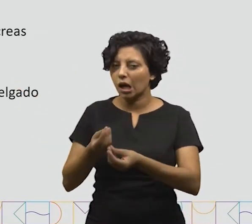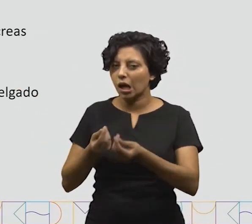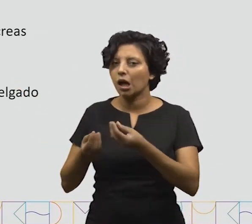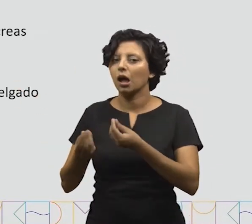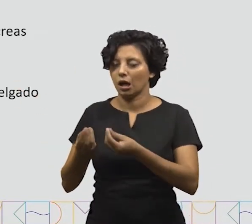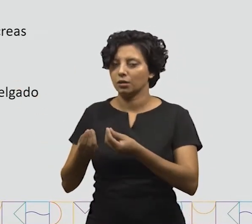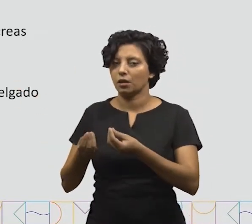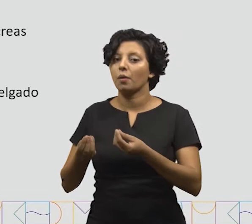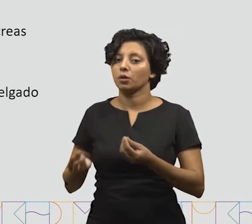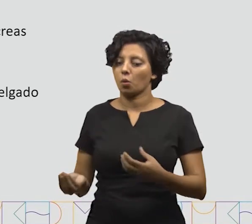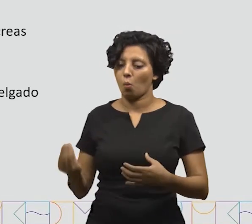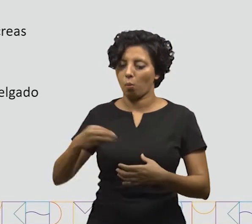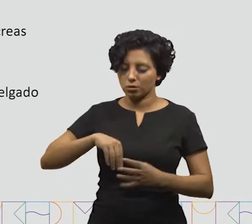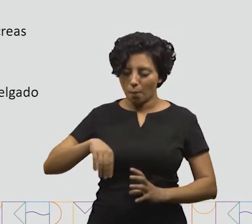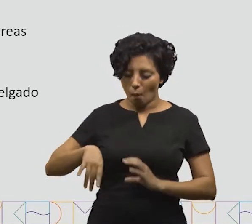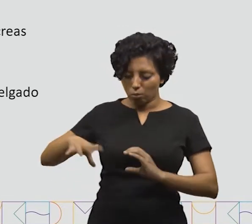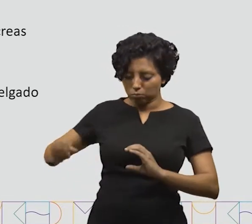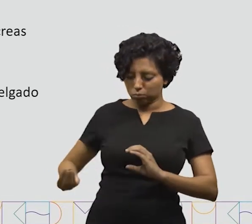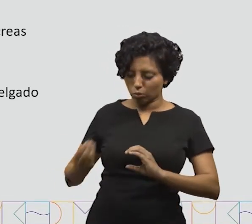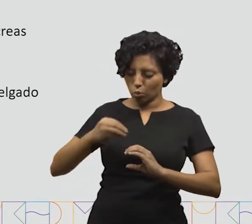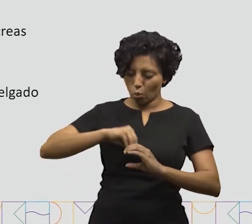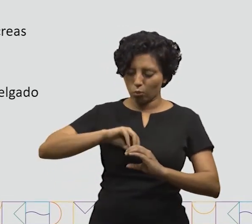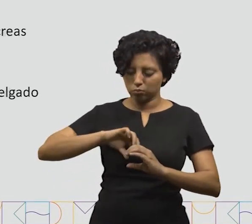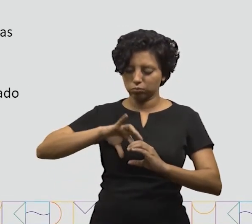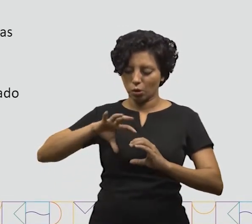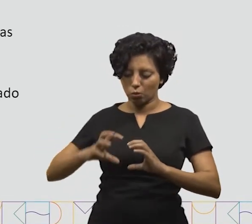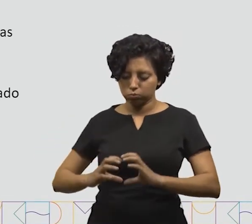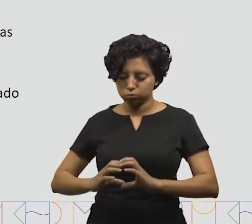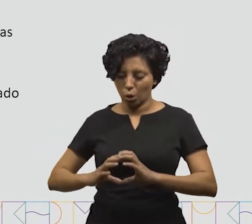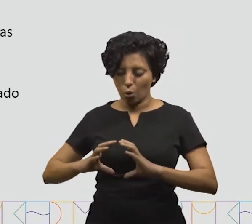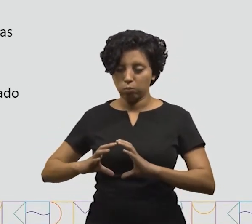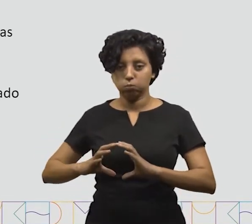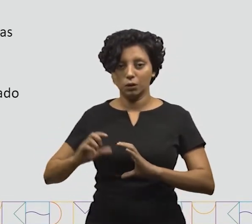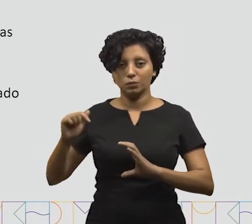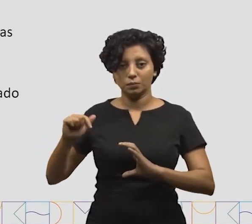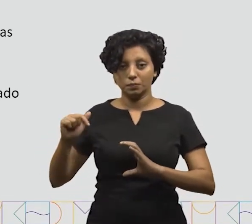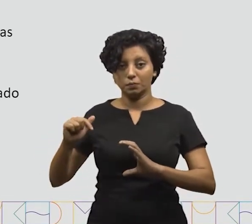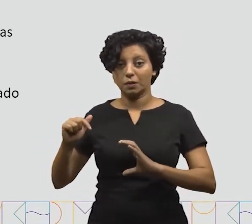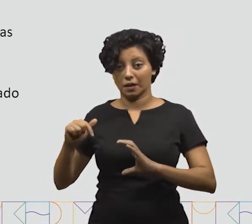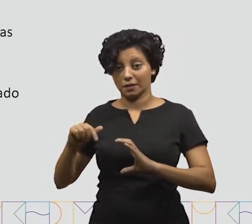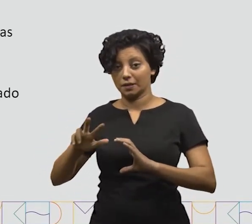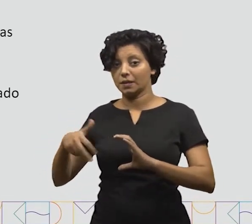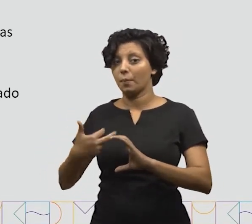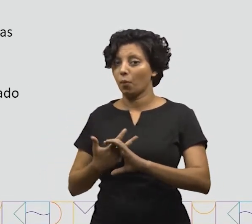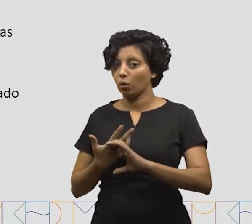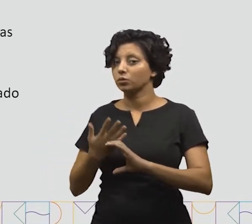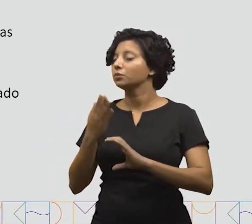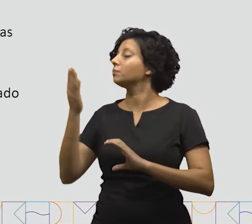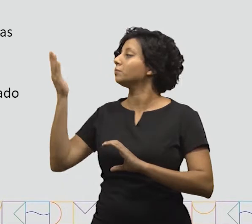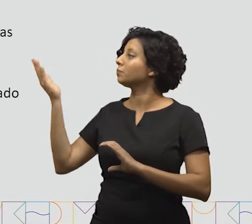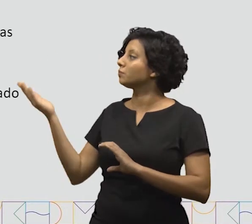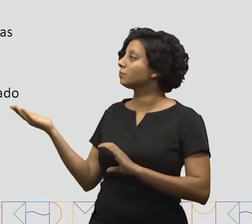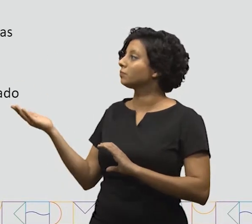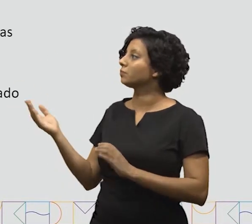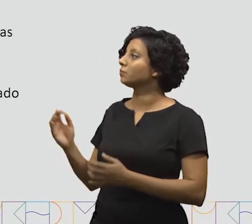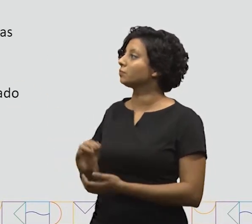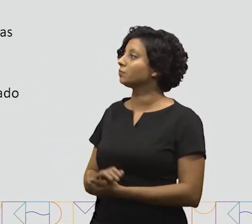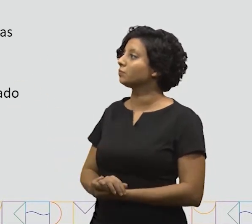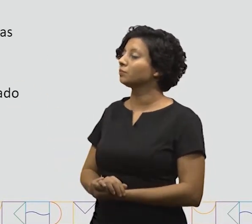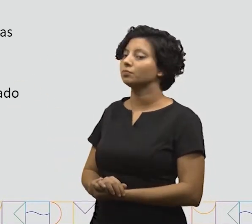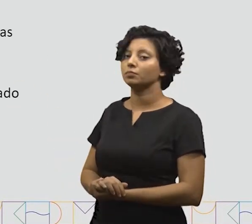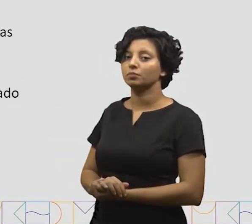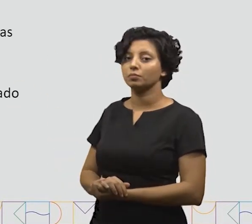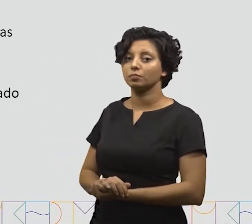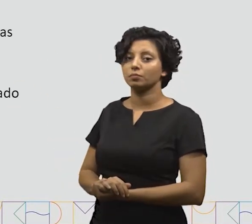próprio estômago são ejetadas nesse bolo alimentar. Após o estômago, o bolo alimentar vai ao